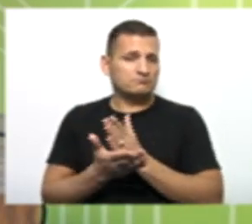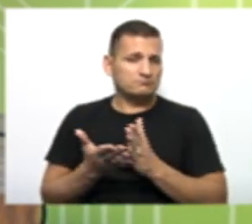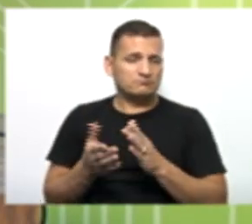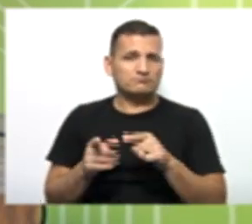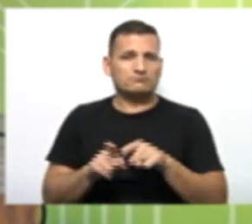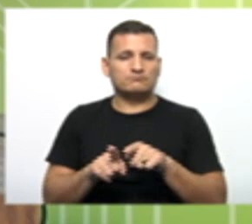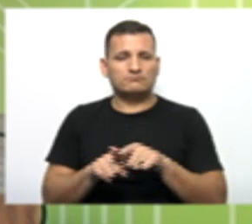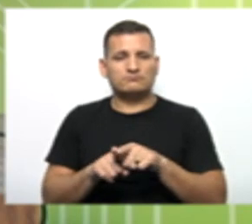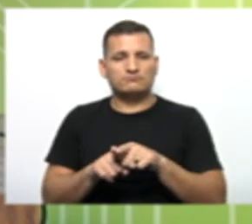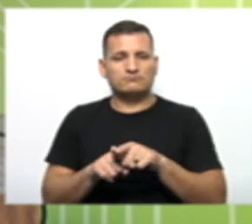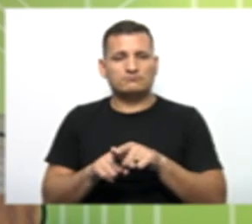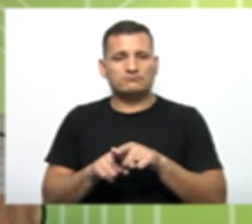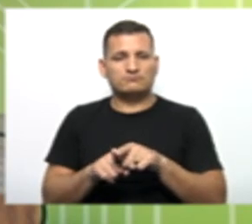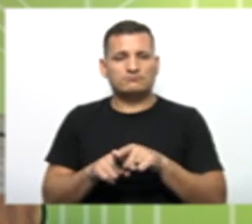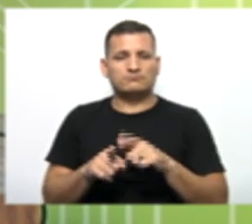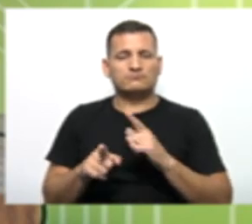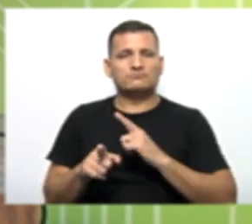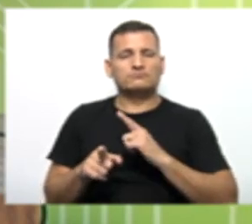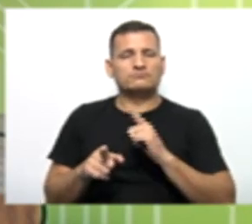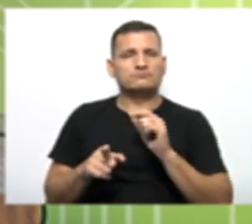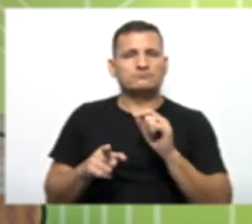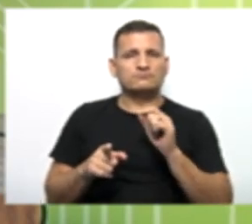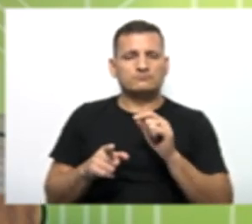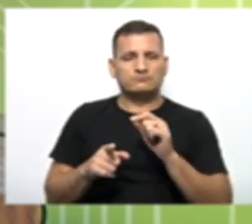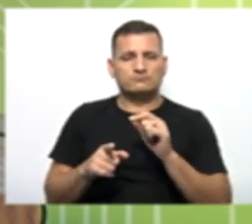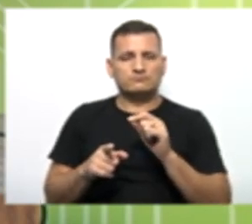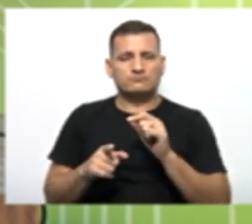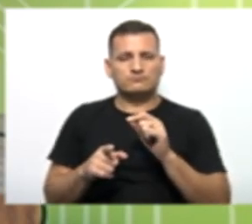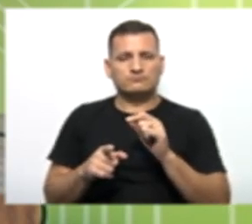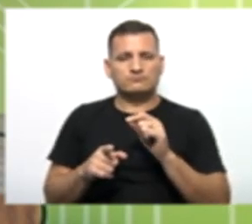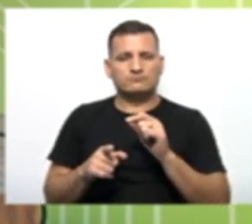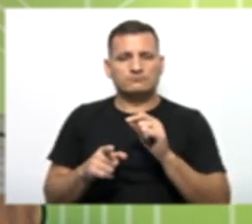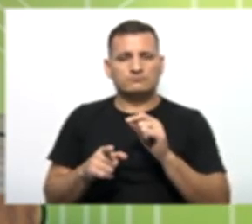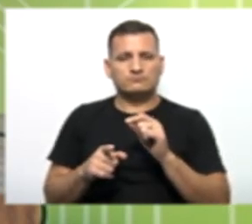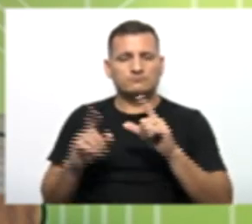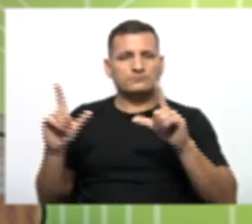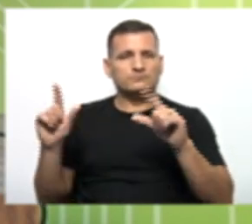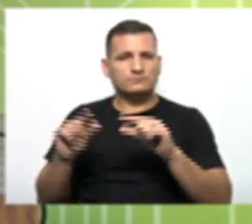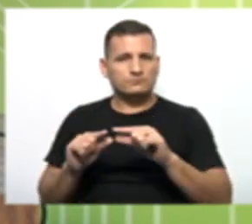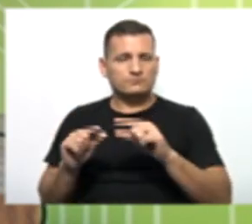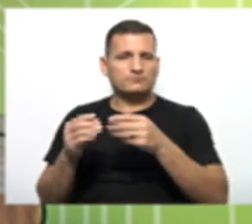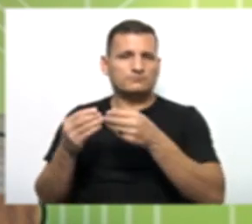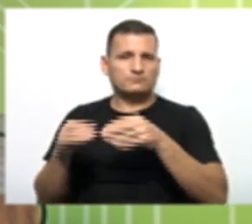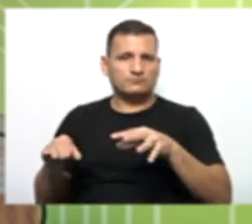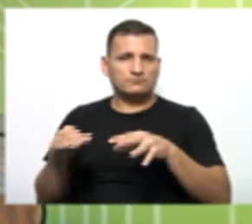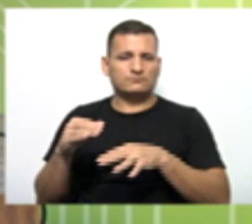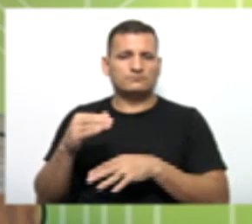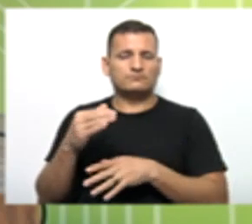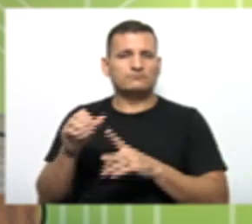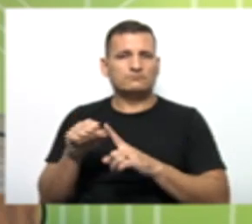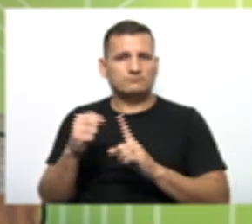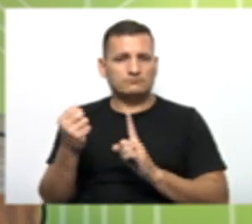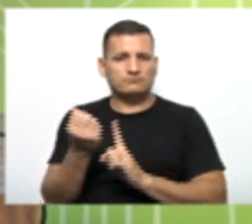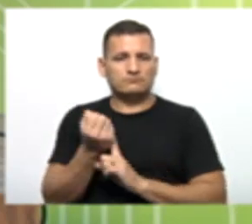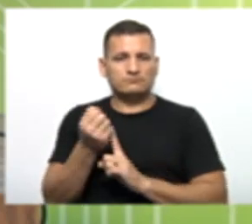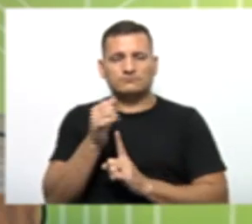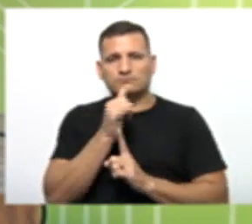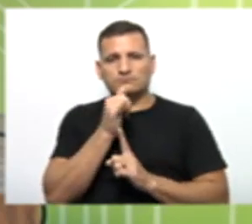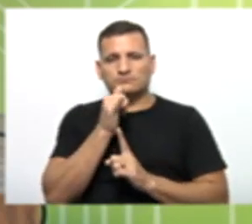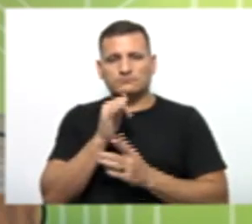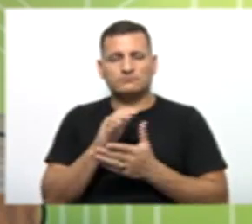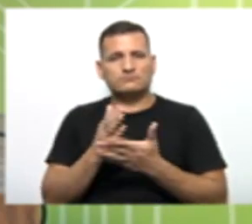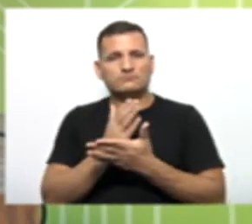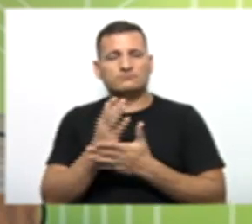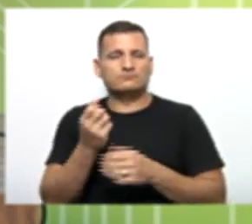que tinham por bem diminuir o impacto sobre a sociedade, como por exemplo, algumas